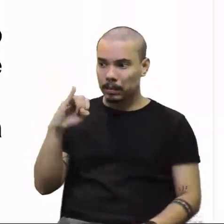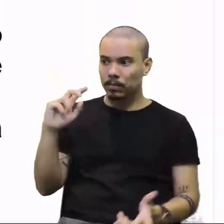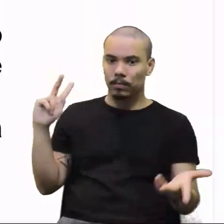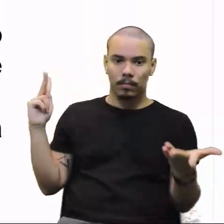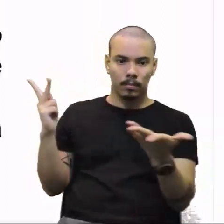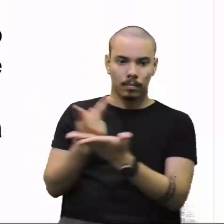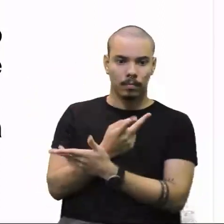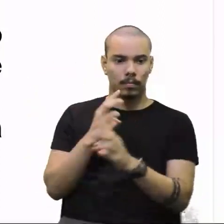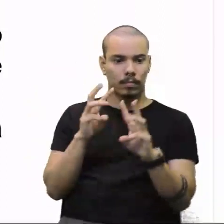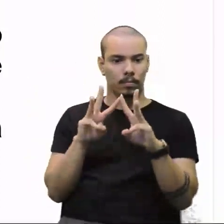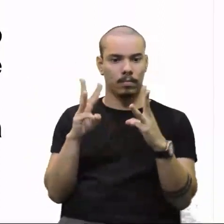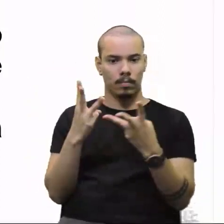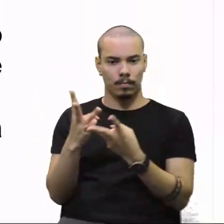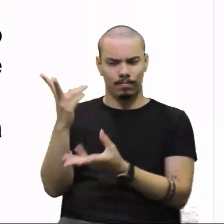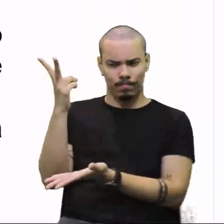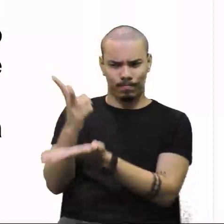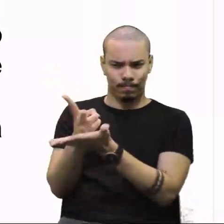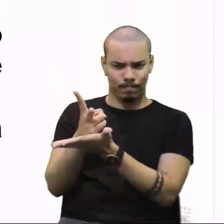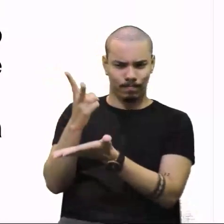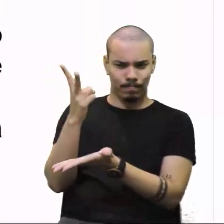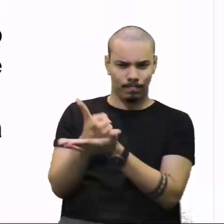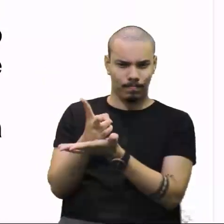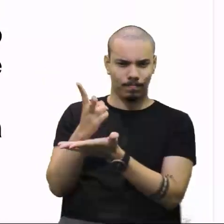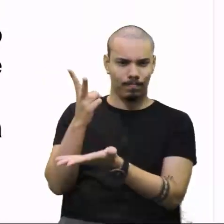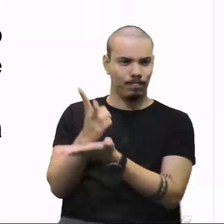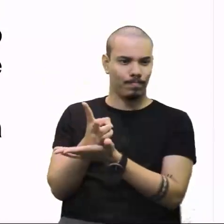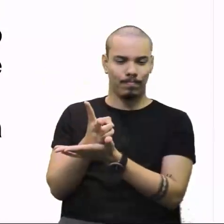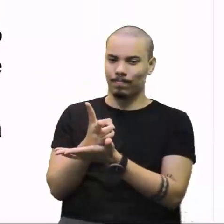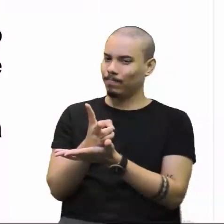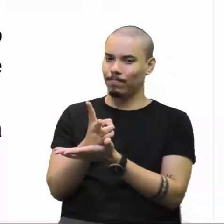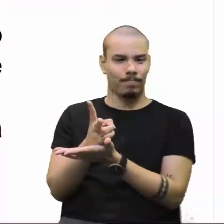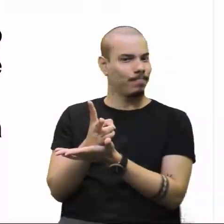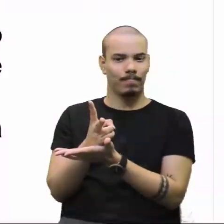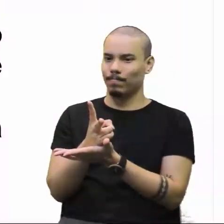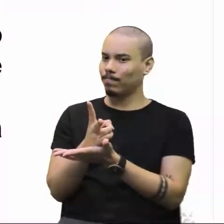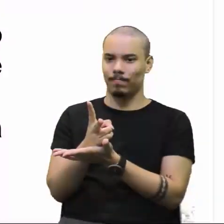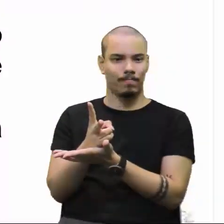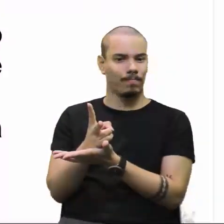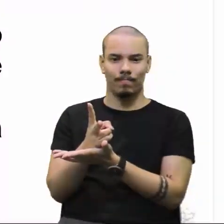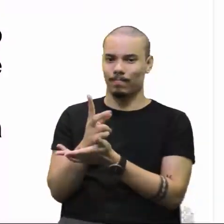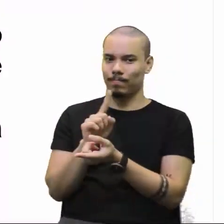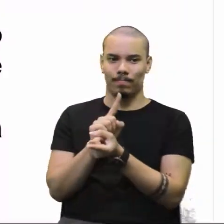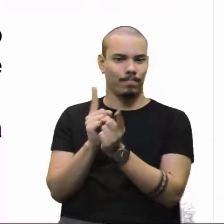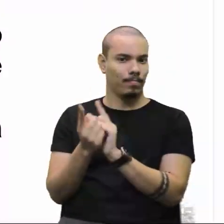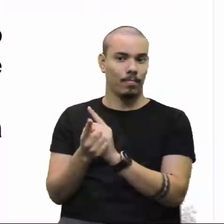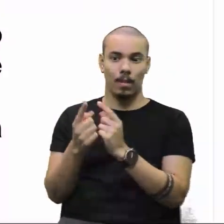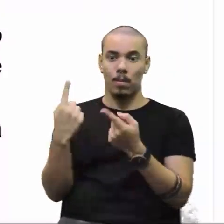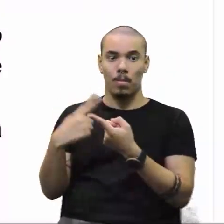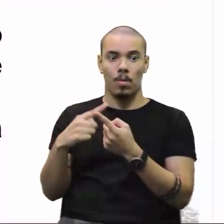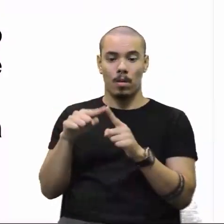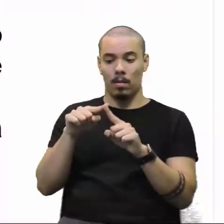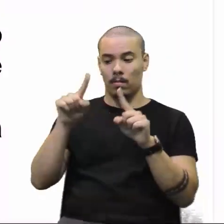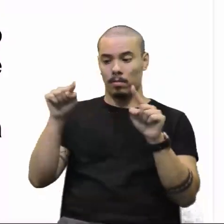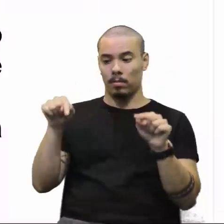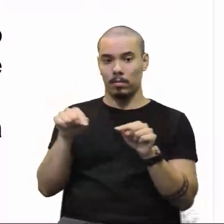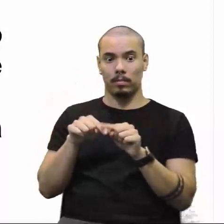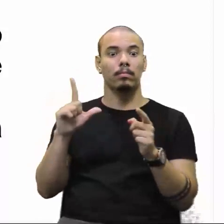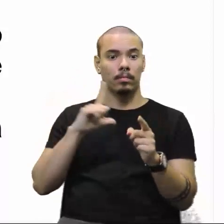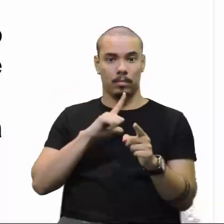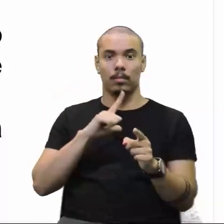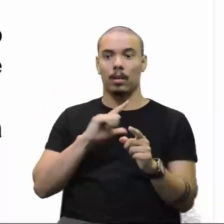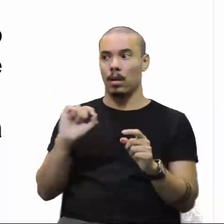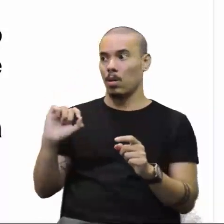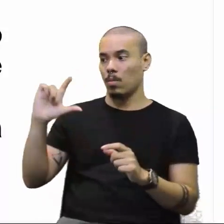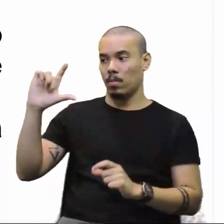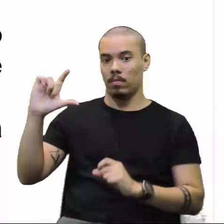sua massa permanece, já está contrariando aqui, ó. Ele está falando que pode haver... Se aumentar a energia, deve ter um aumento